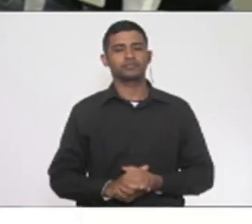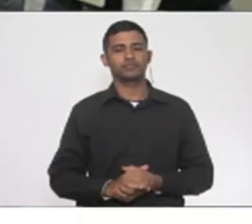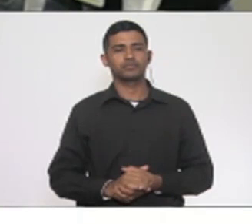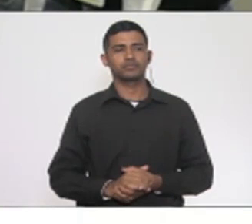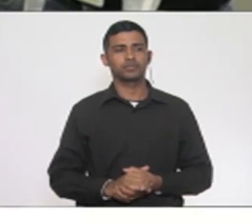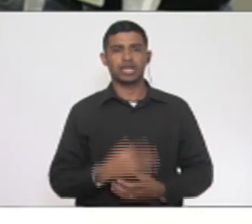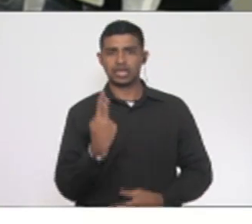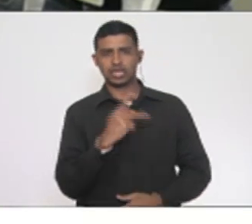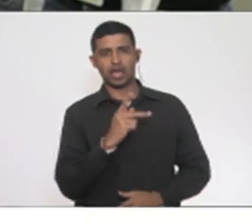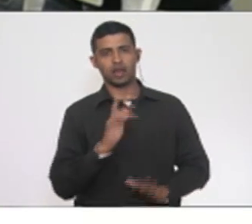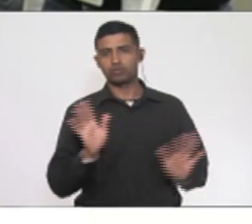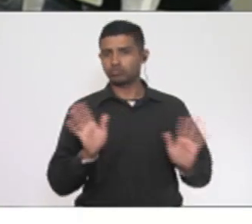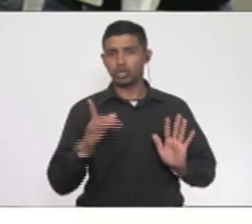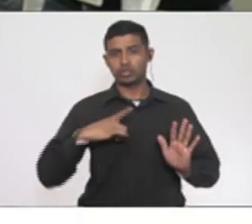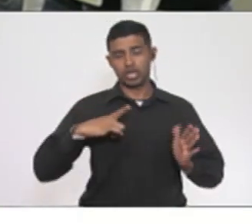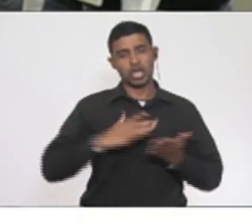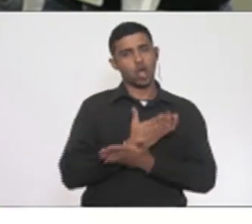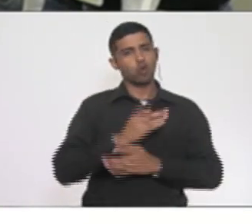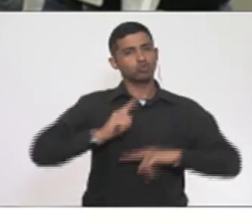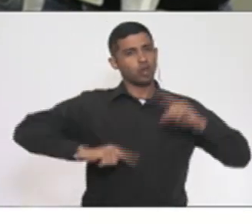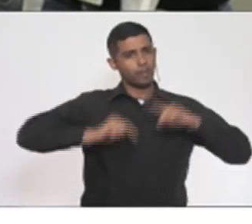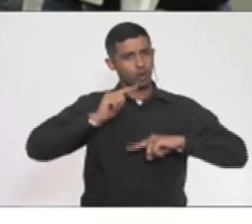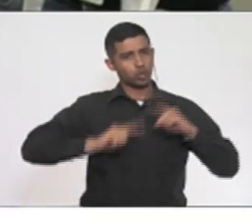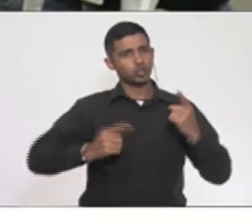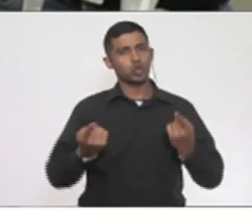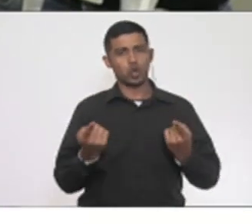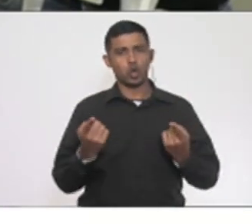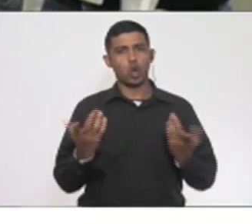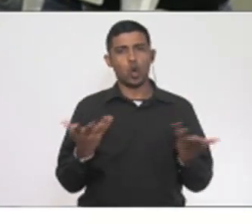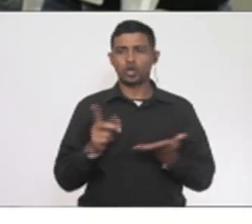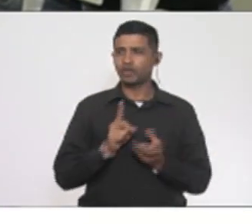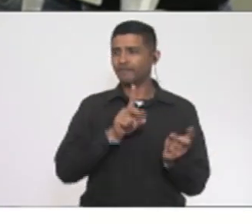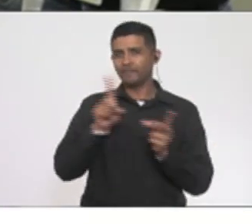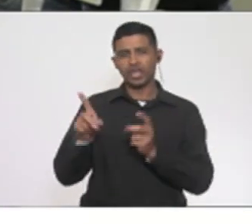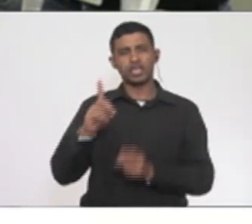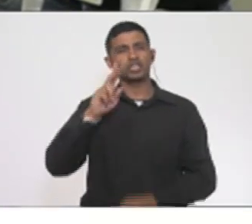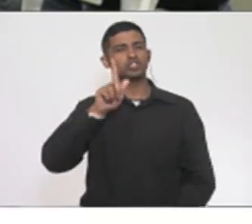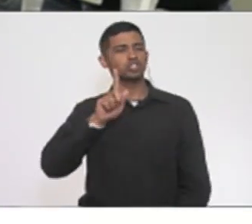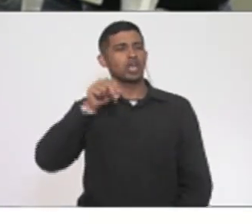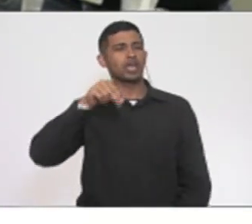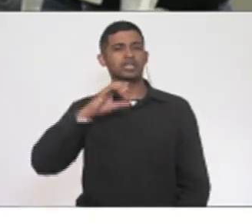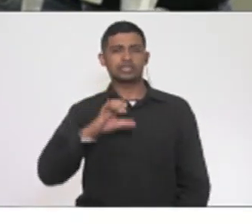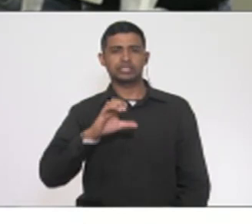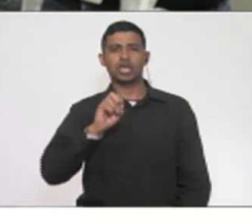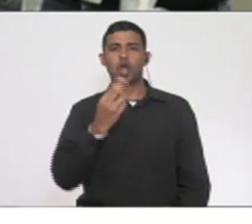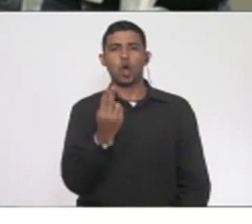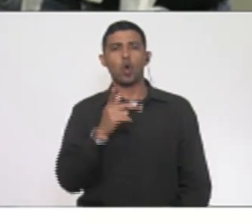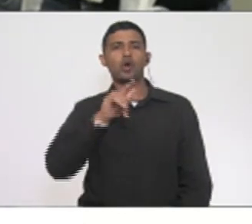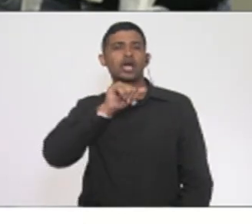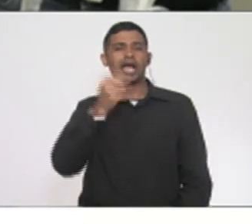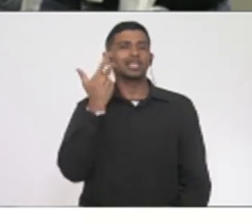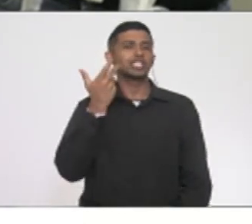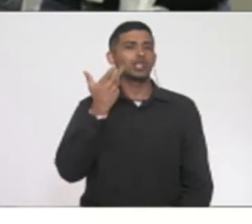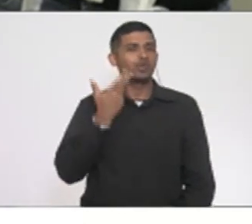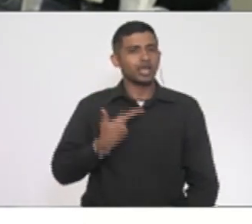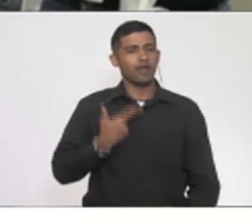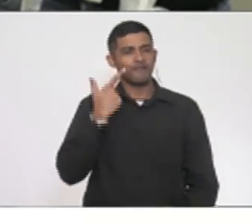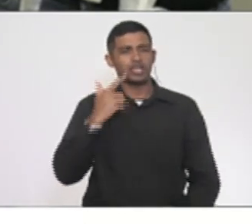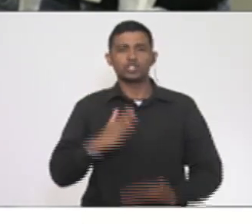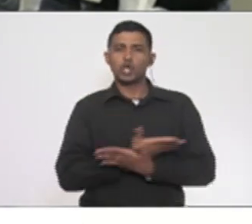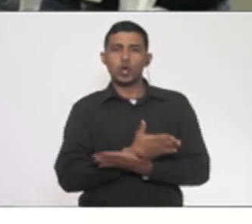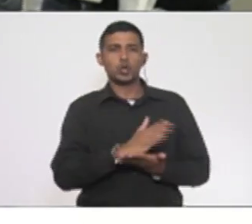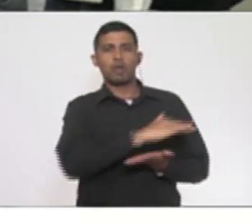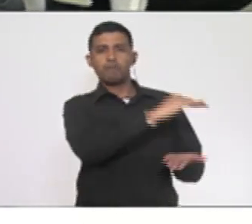seja dela, porque tem alguns produtores independentes que vendem GNC ou vendem gás natural diretamente para algumas distribuidoras,